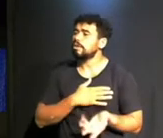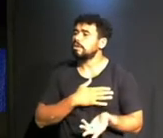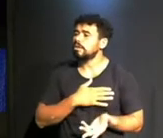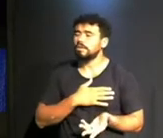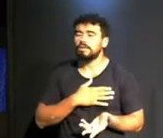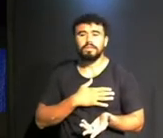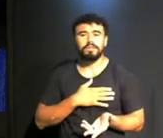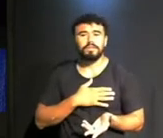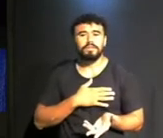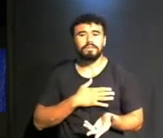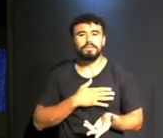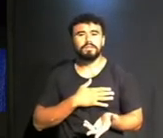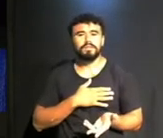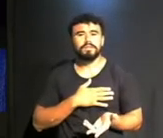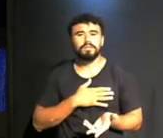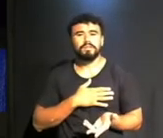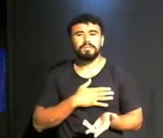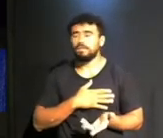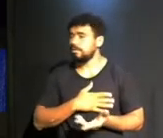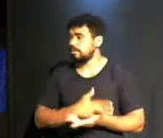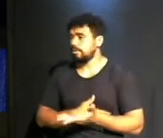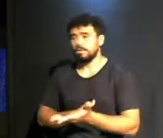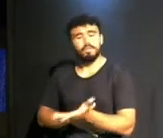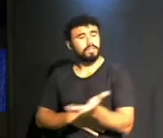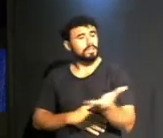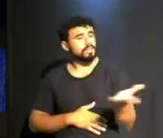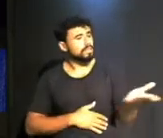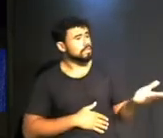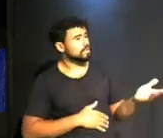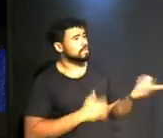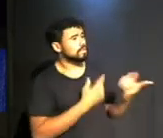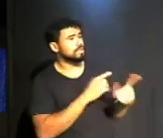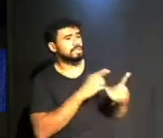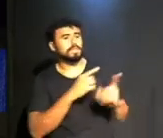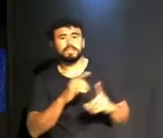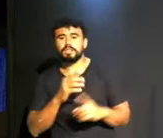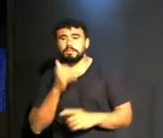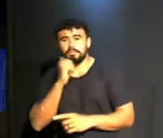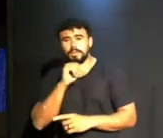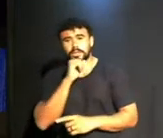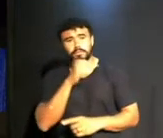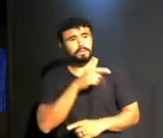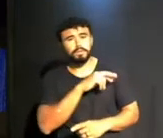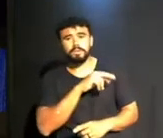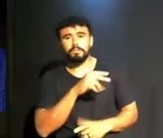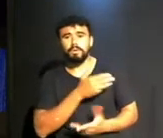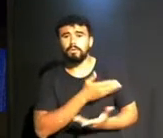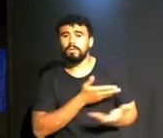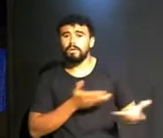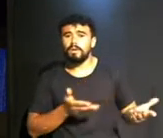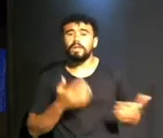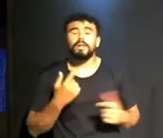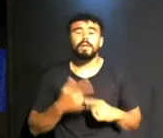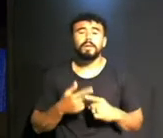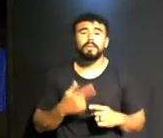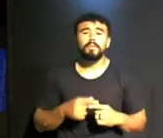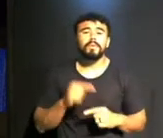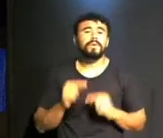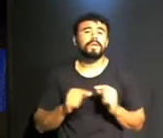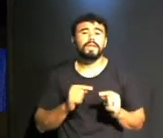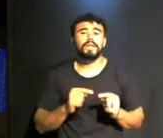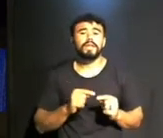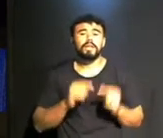meus irmãos e estendendo a mão para os discípulos disse aqui estão minha mãe e meus irmãos porque quem